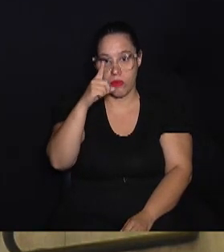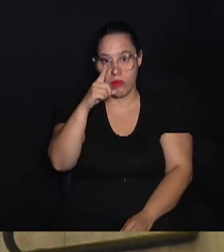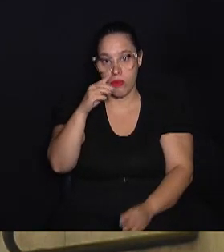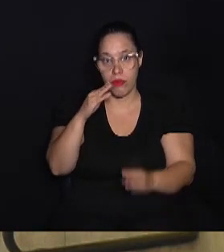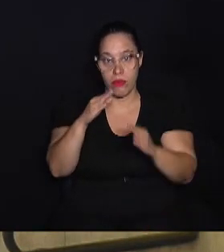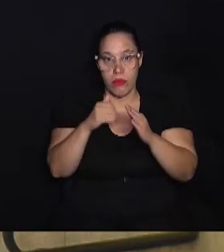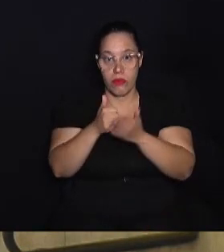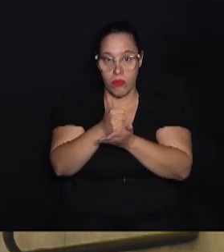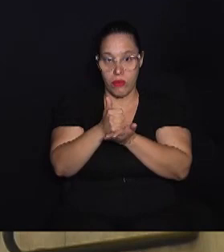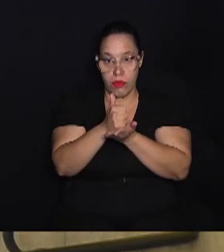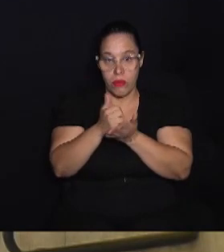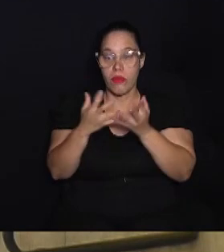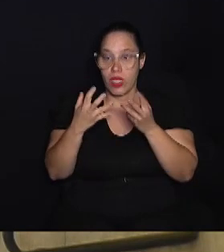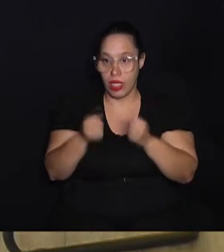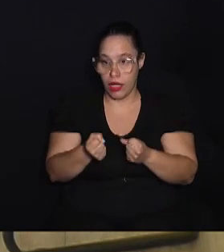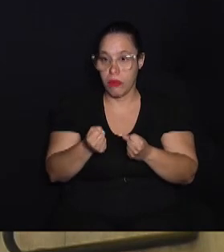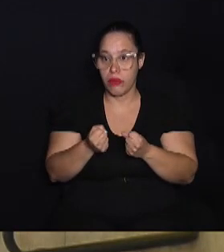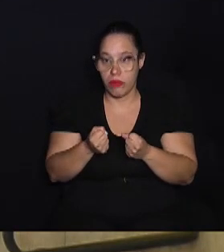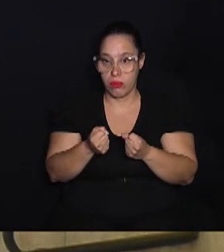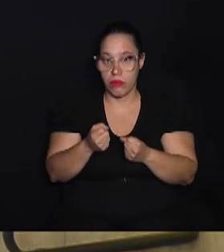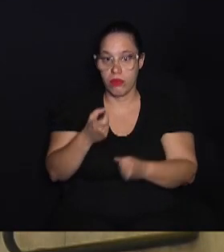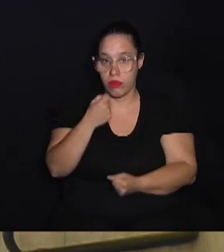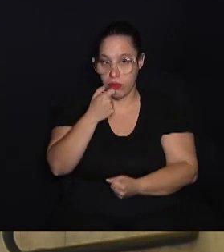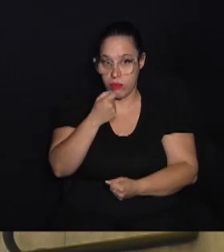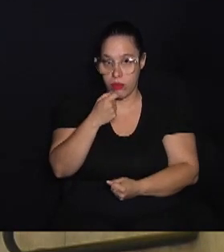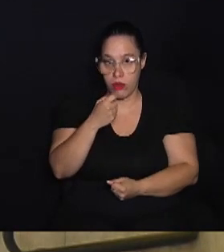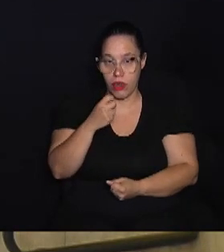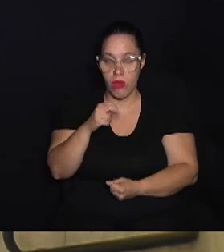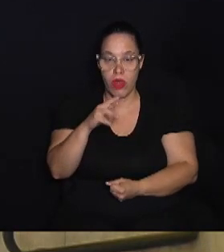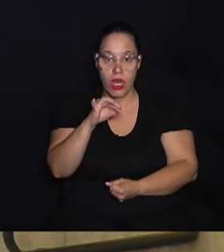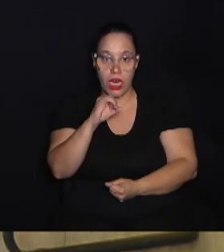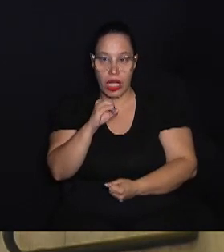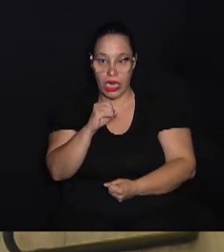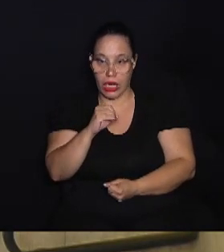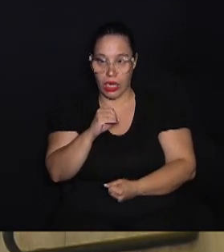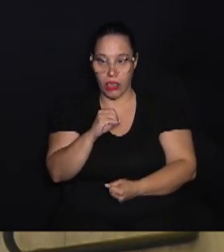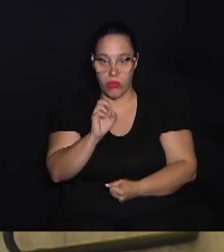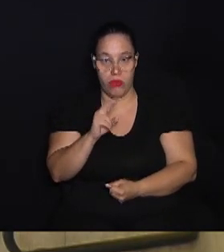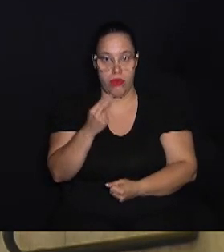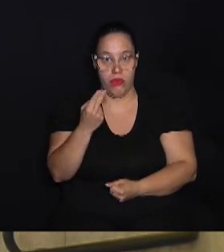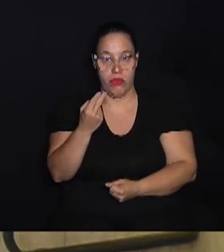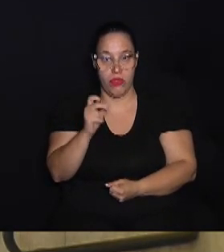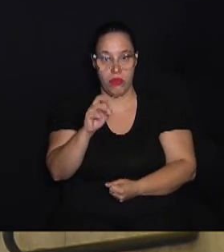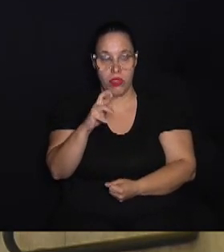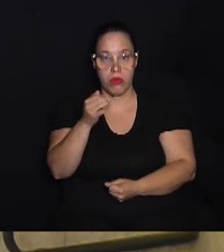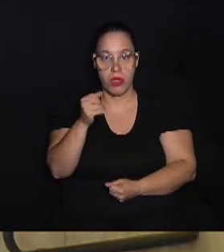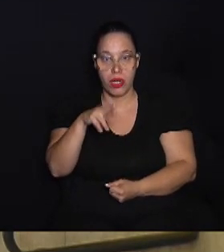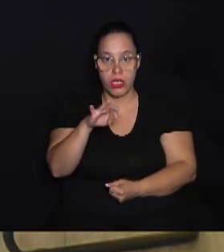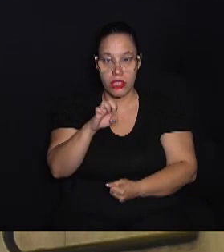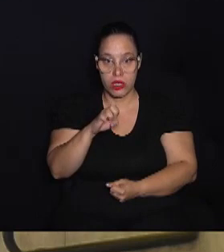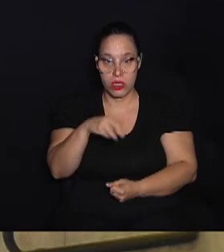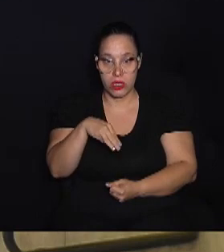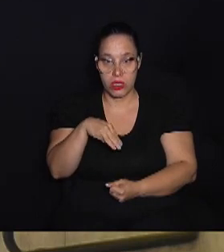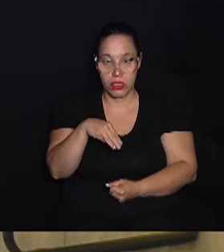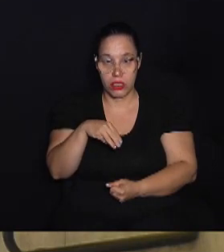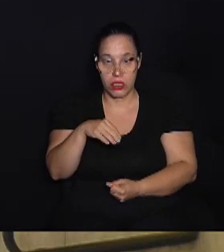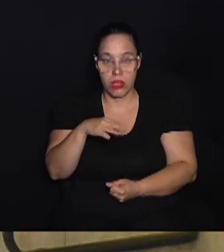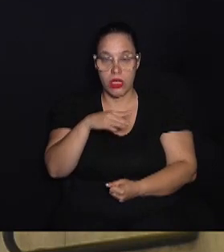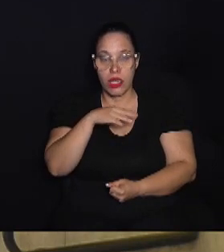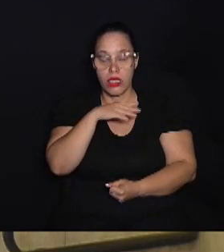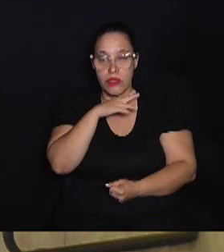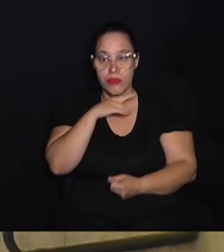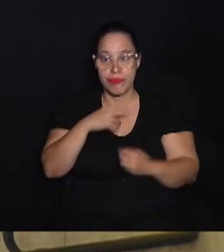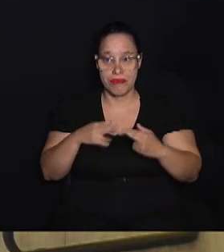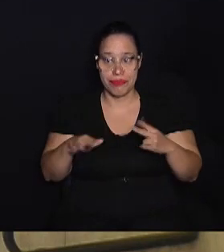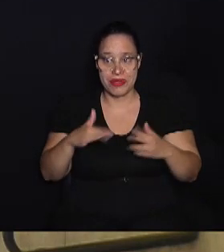estão preparadas para receber esse medicamento vencido e tudo mais, ou até mesmo a embalagem do medicamento, animais mortos,